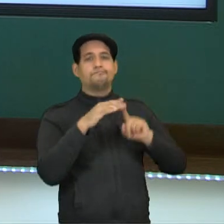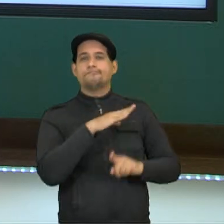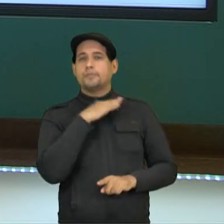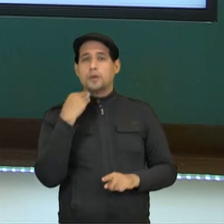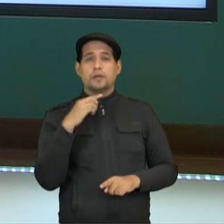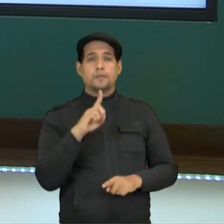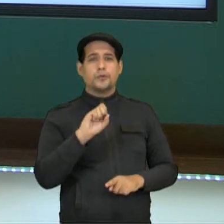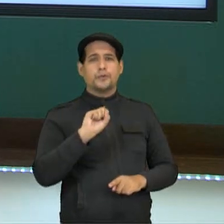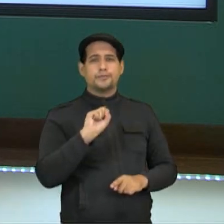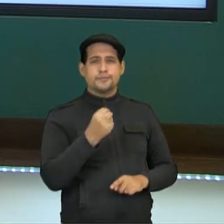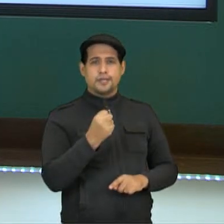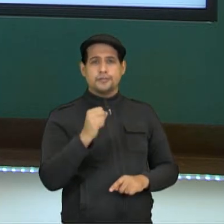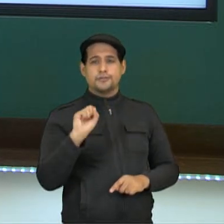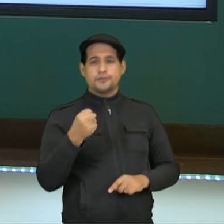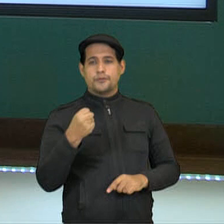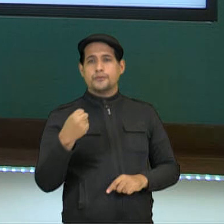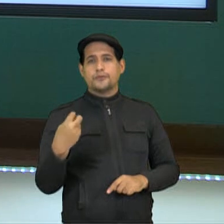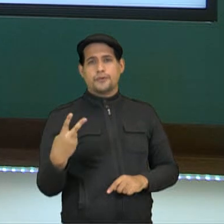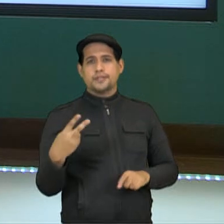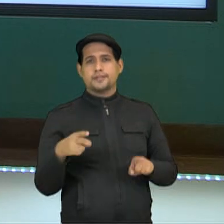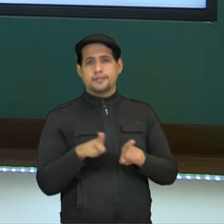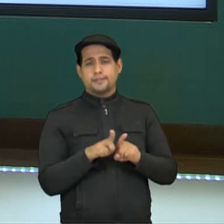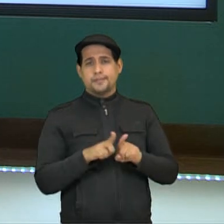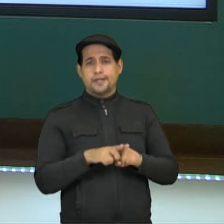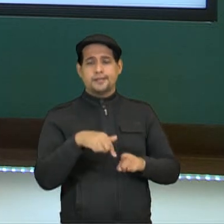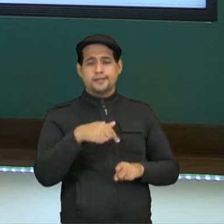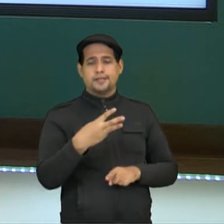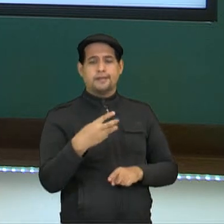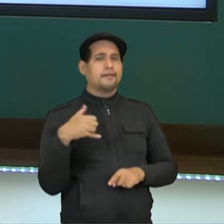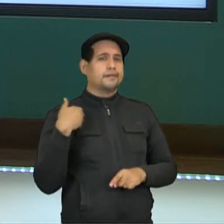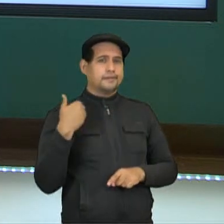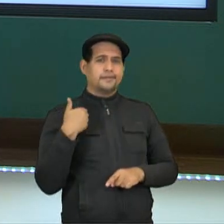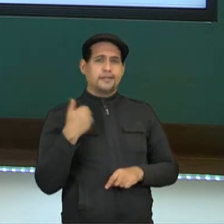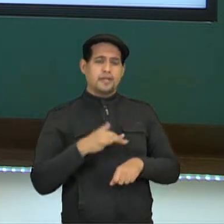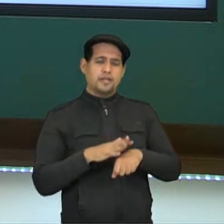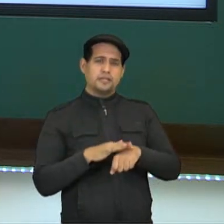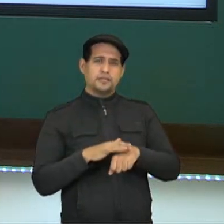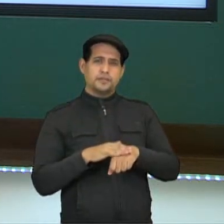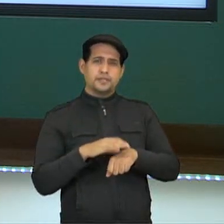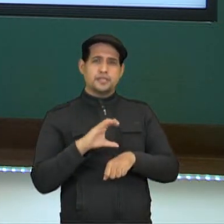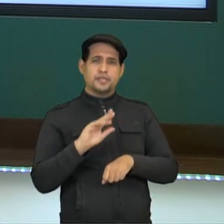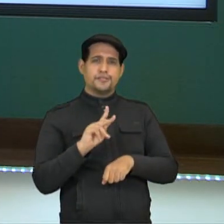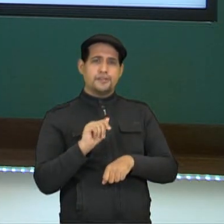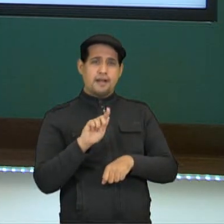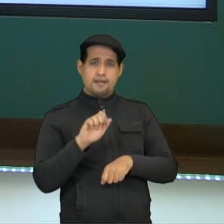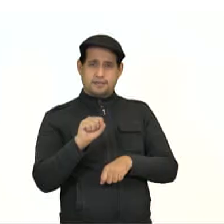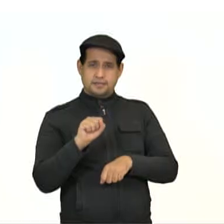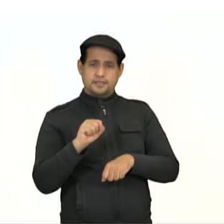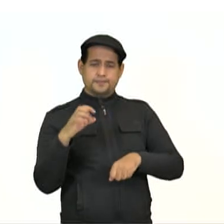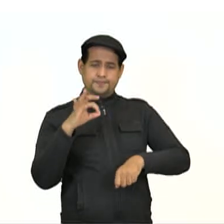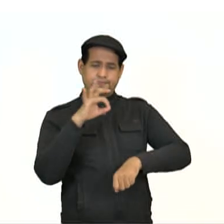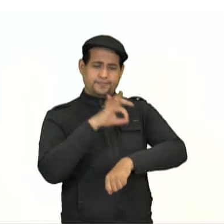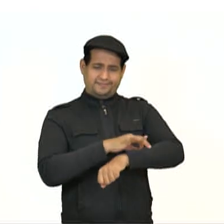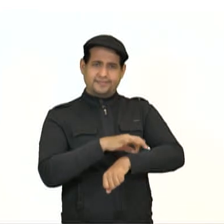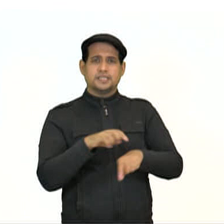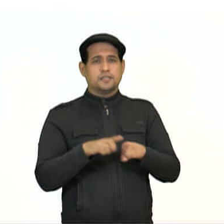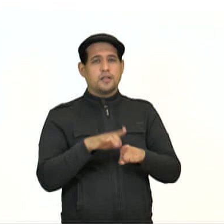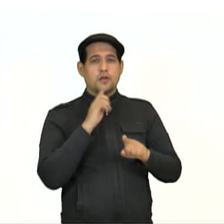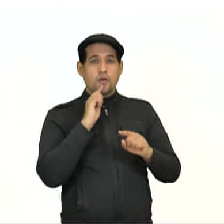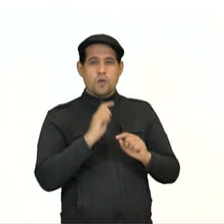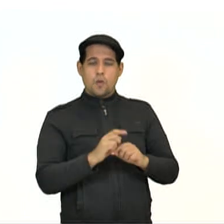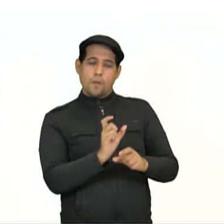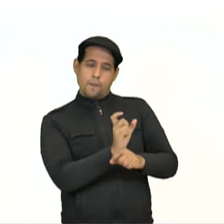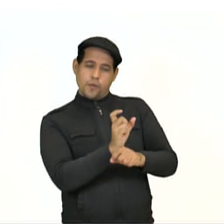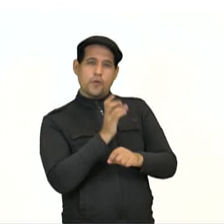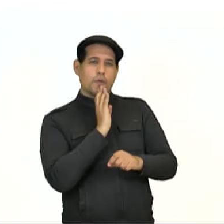em 1882, aos 73 anos, de doença de Chagas. Então aqui tem o QR Code para vocês conhecerem um pouquinho